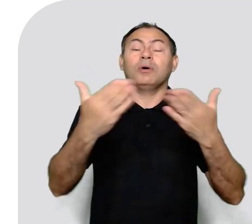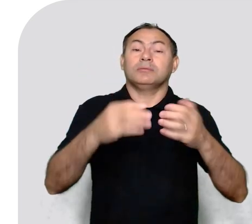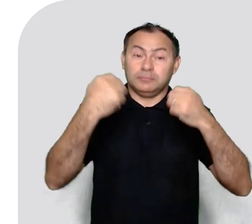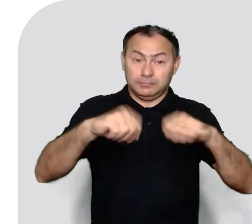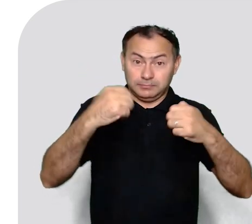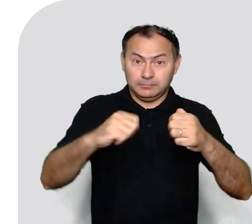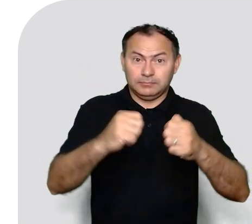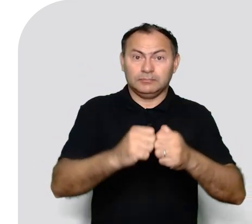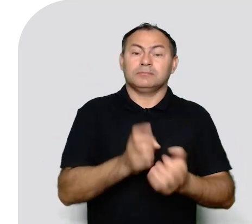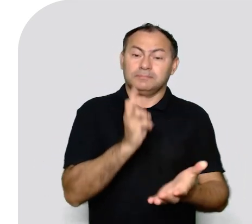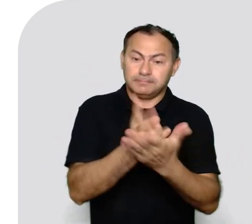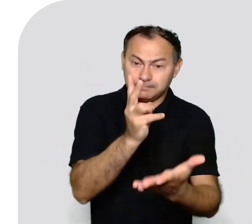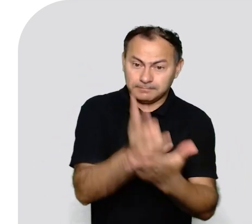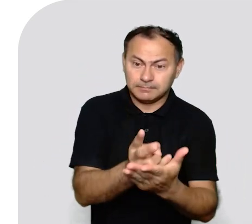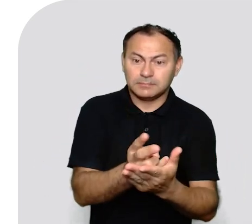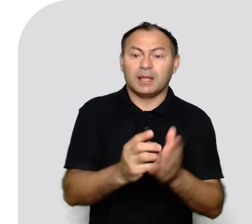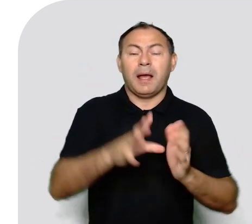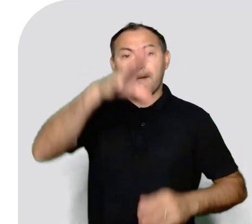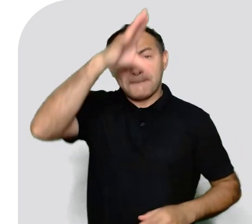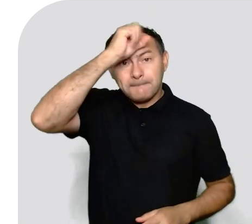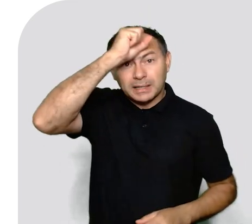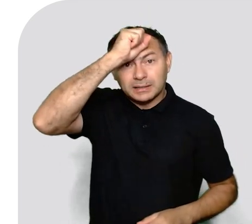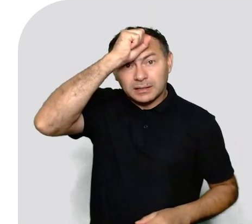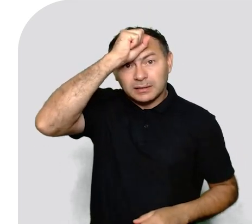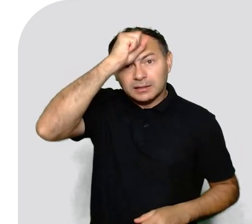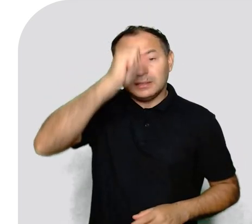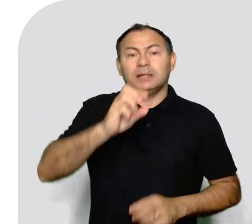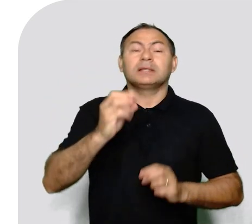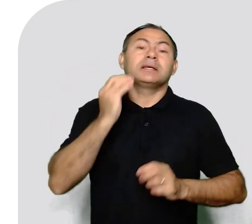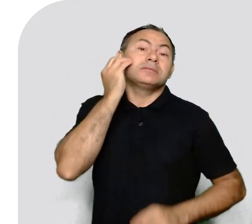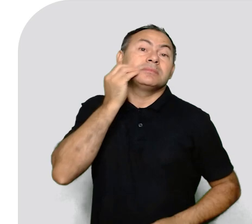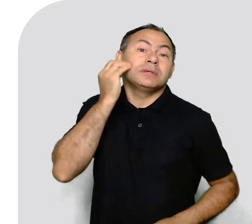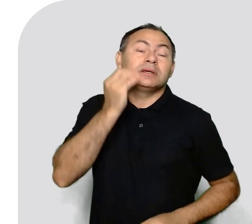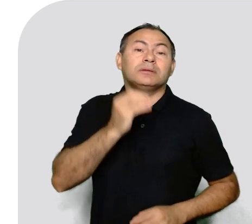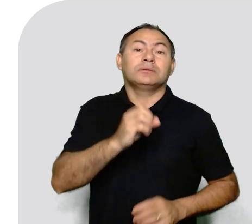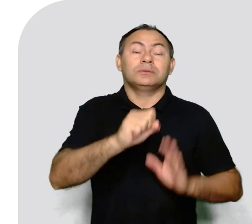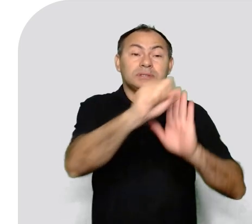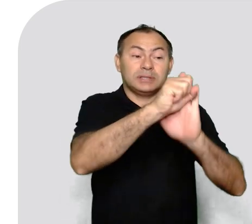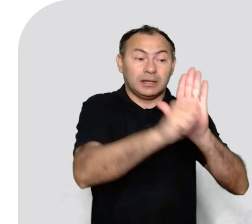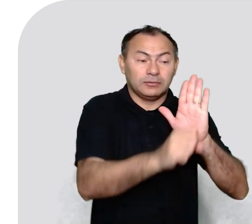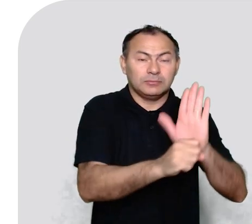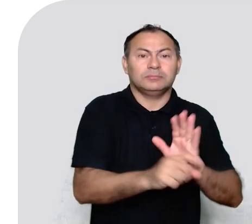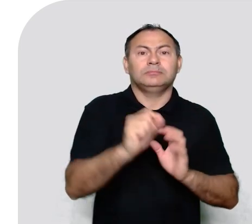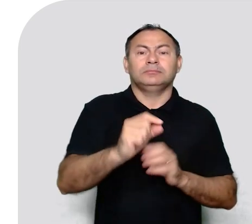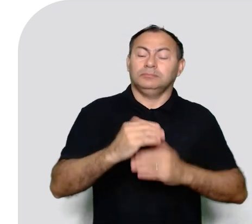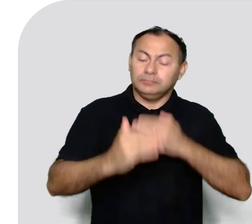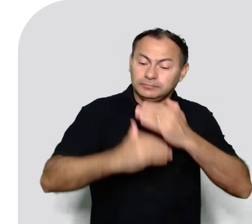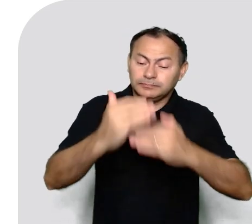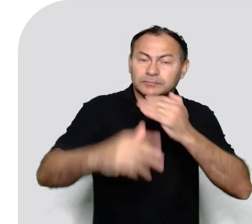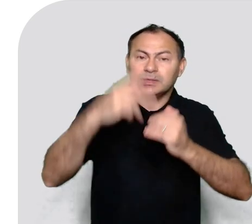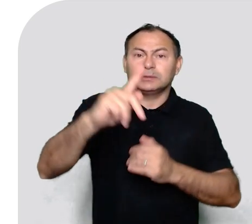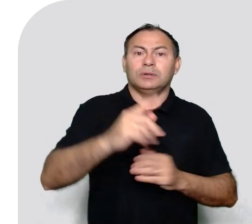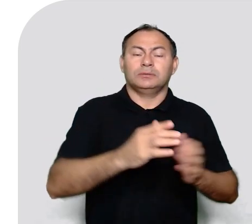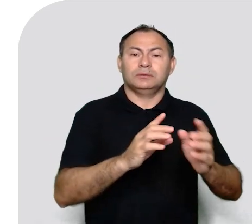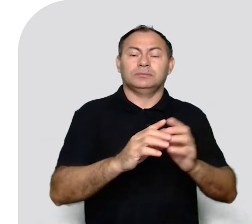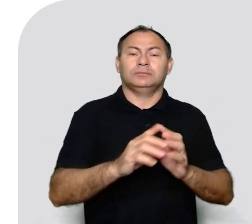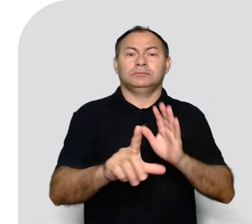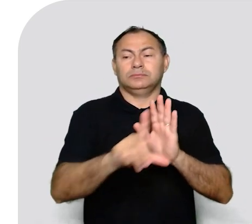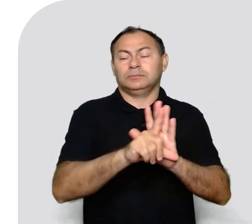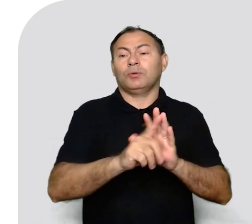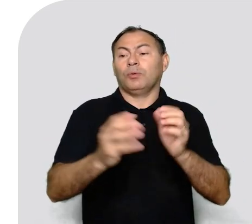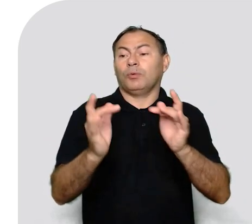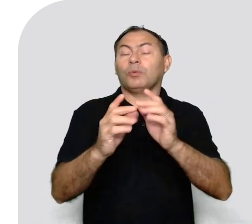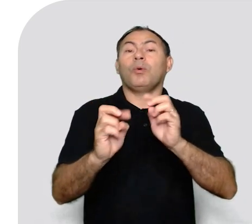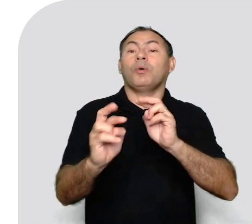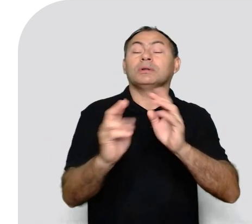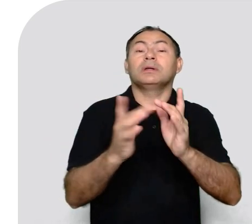quando deve continuamente aprender da experiência dos séculos para desenvolver suas relações com o